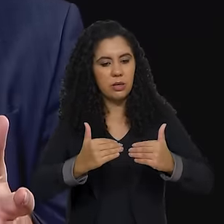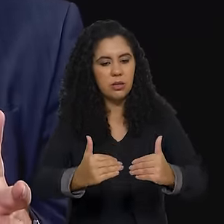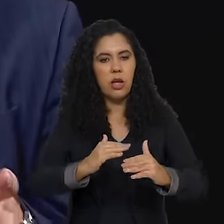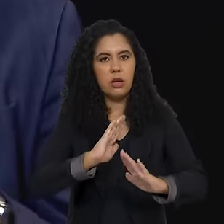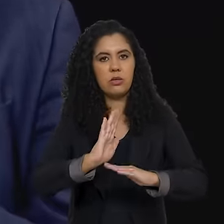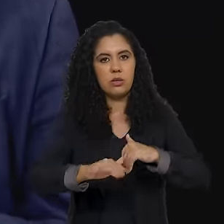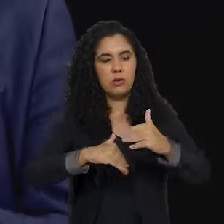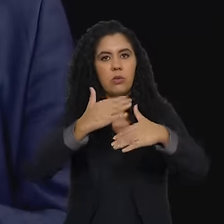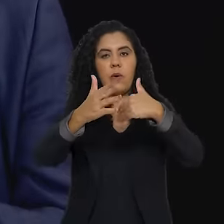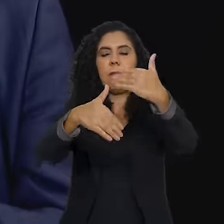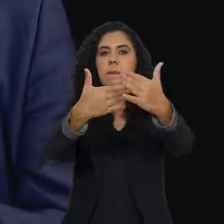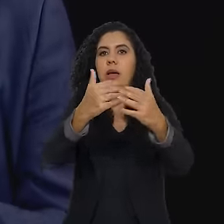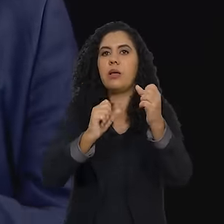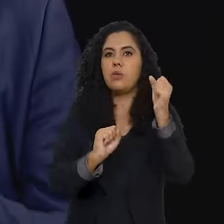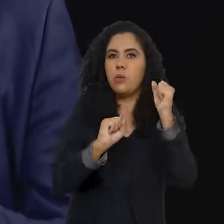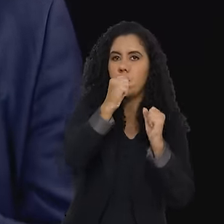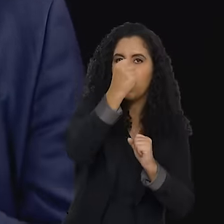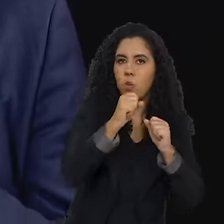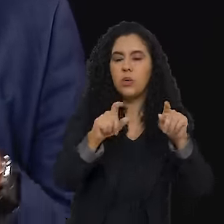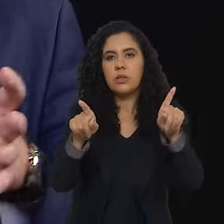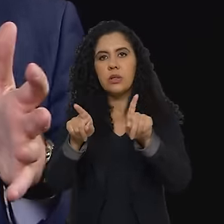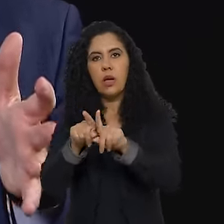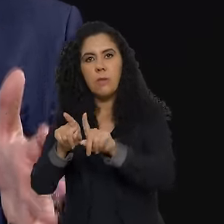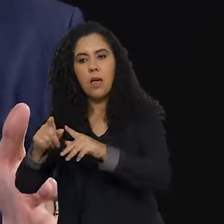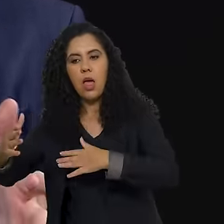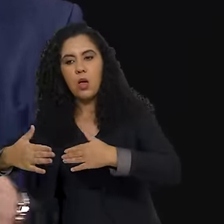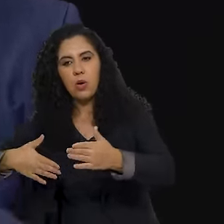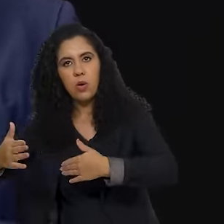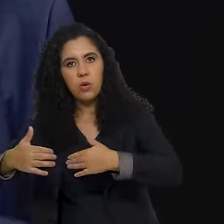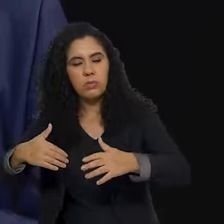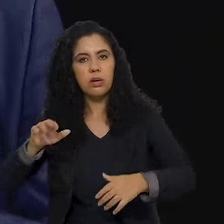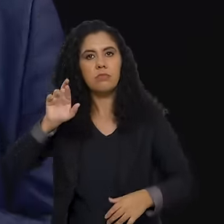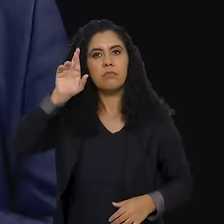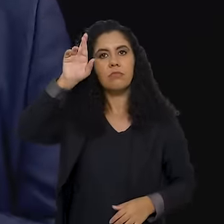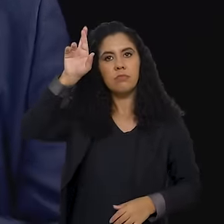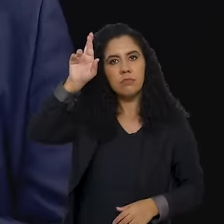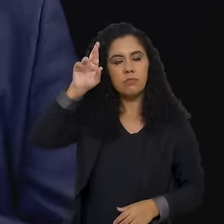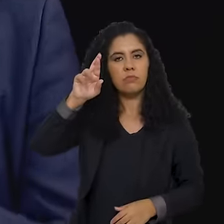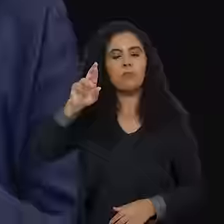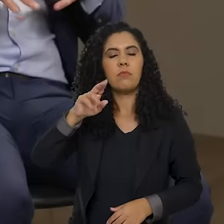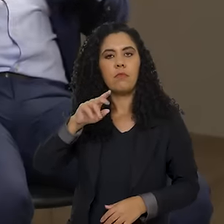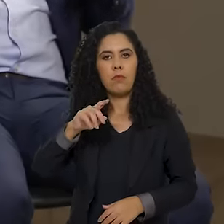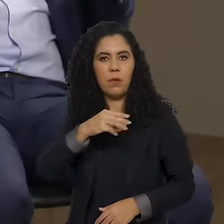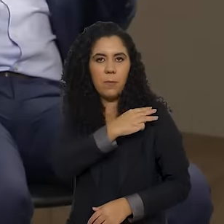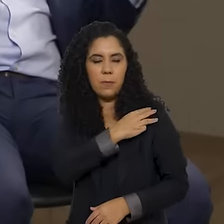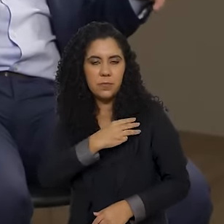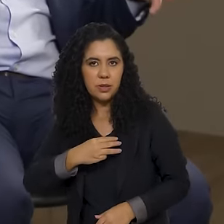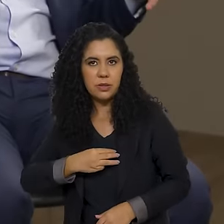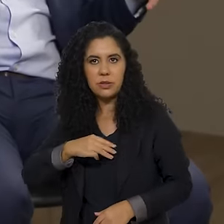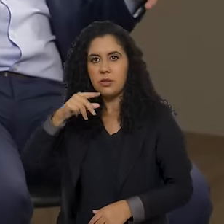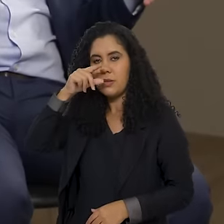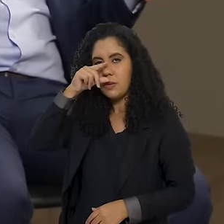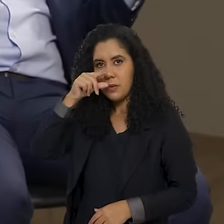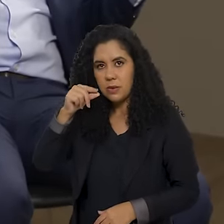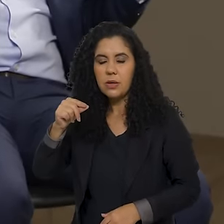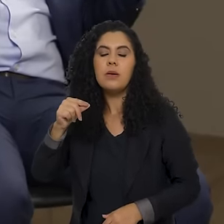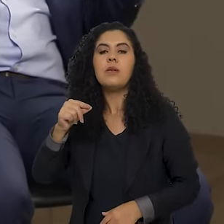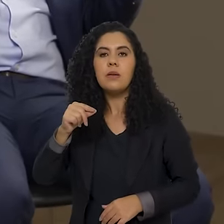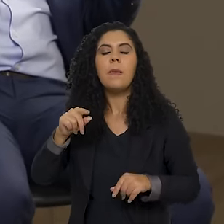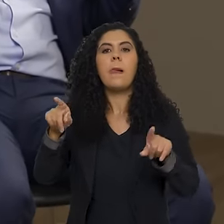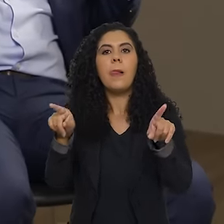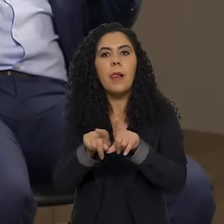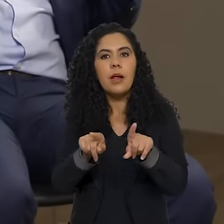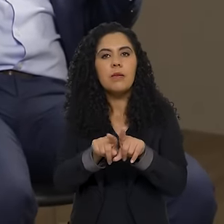do Desenvolvimento, Indústria e Comércio, liderado pelo vice-presidente Geraldo Alckmin, e por todos os ministérios que